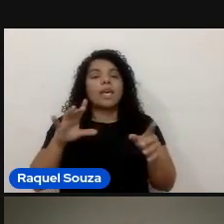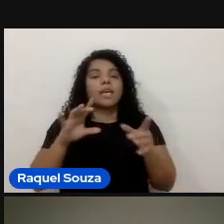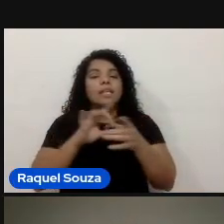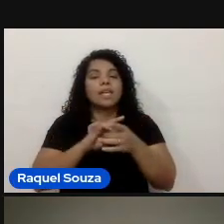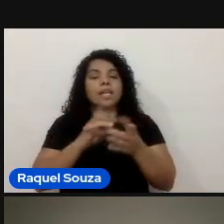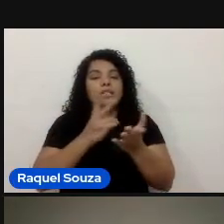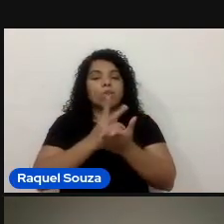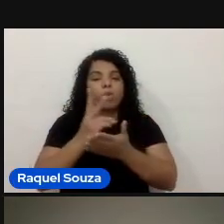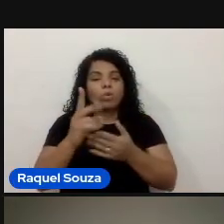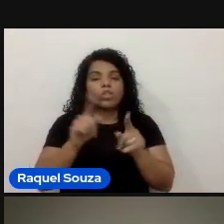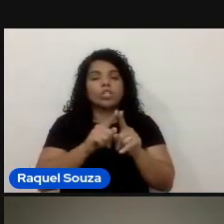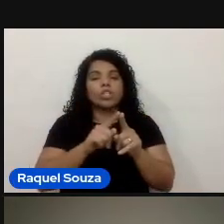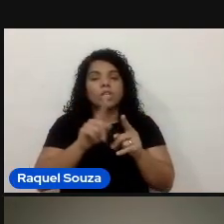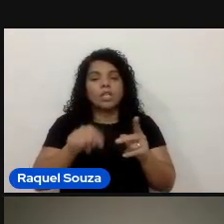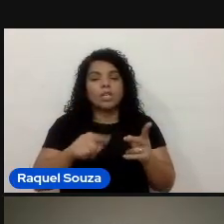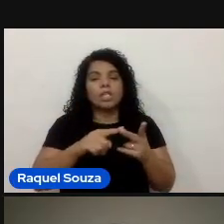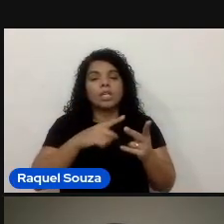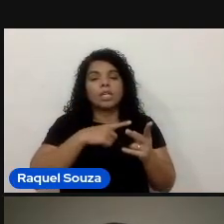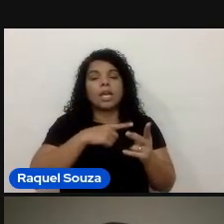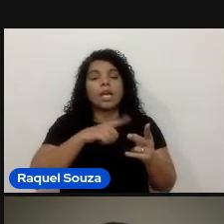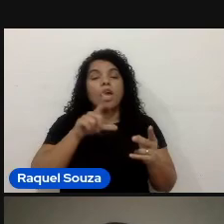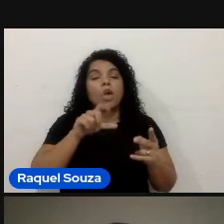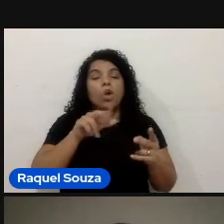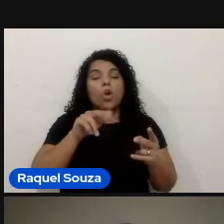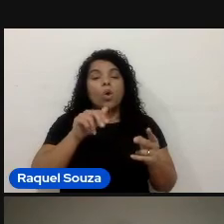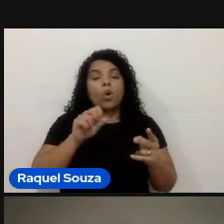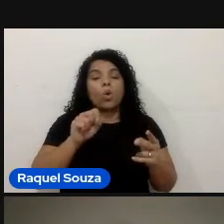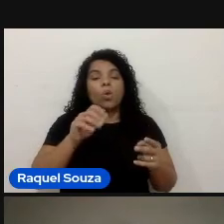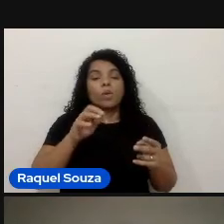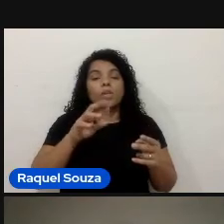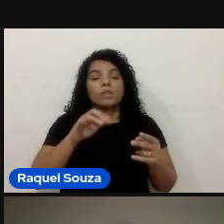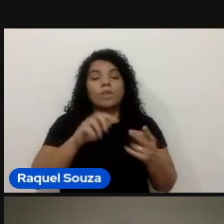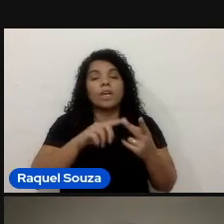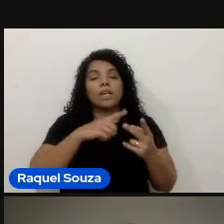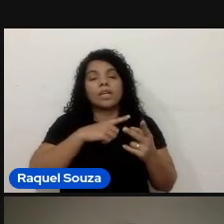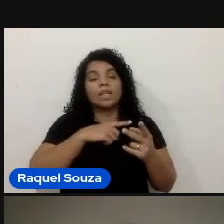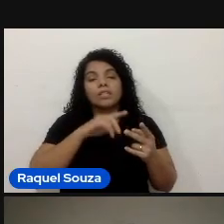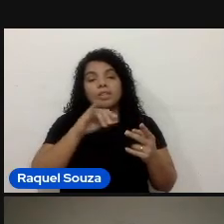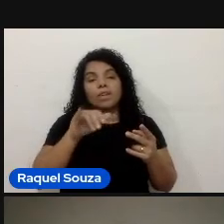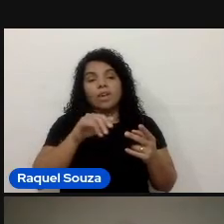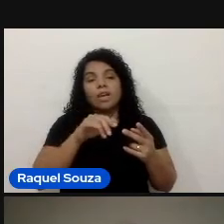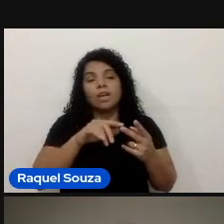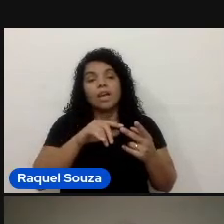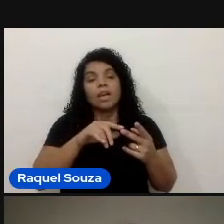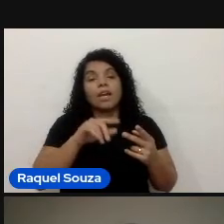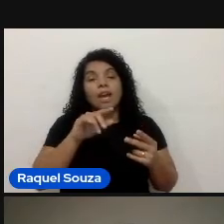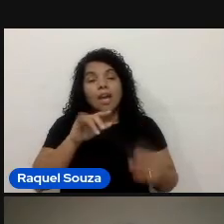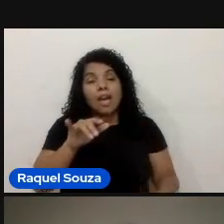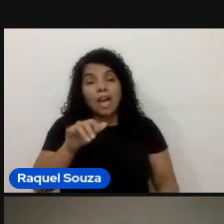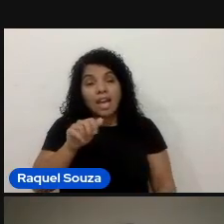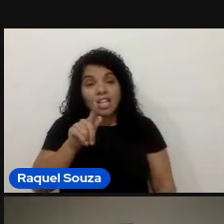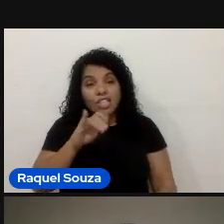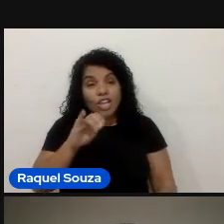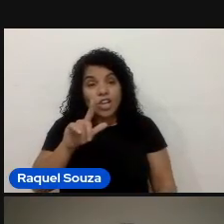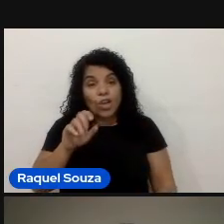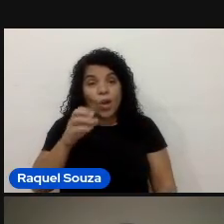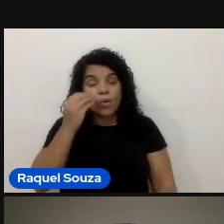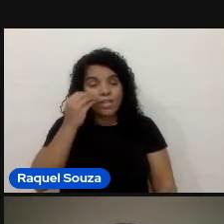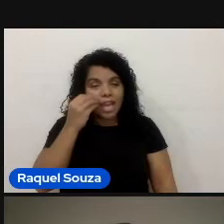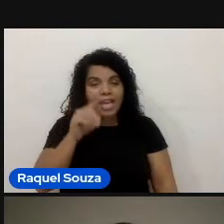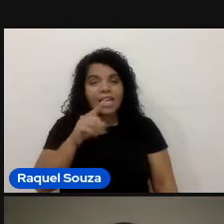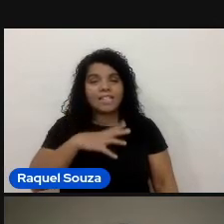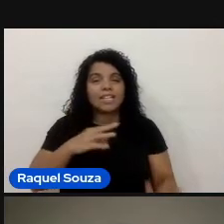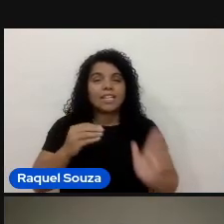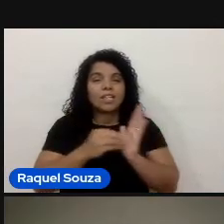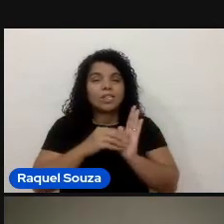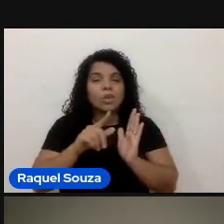Actions. O Lucas Fraga, do Agile Testers, muito obrigado também, o Lucas. Ele adicionou o Allure